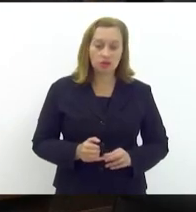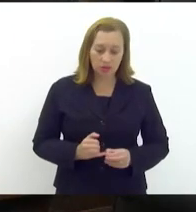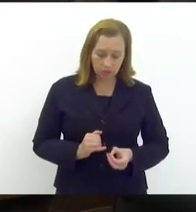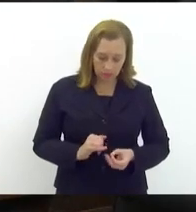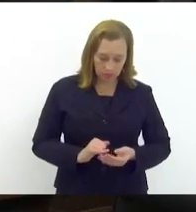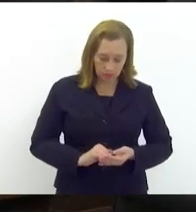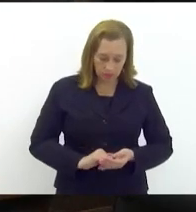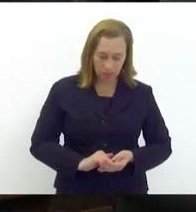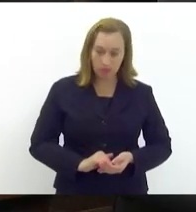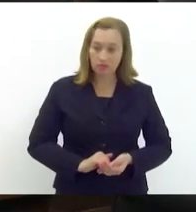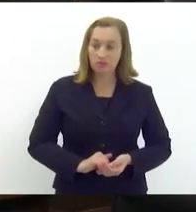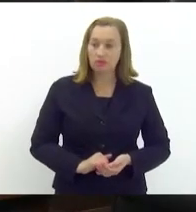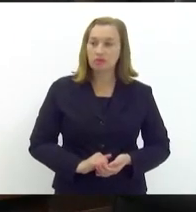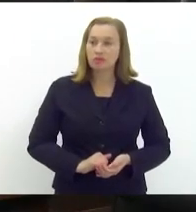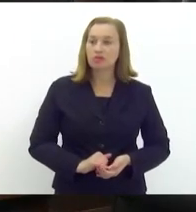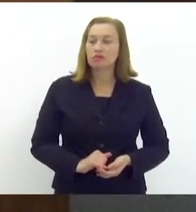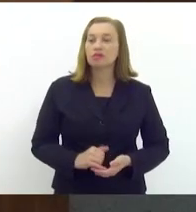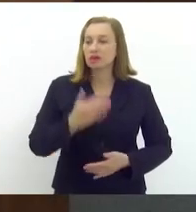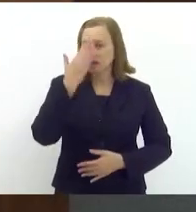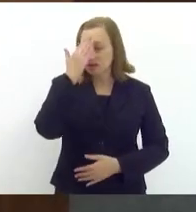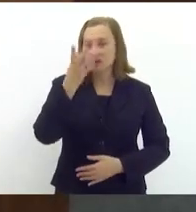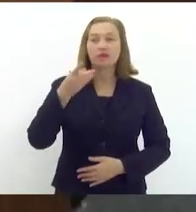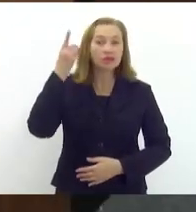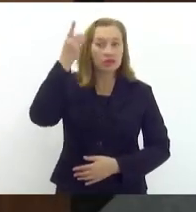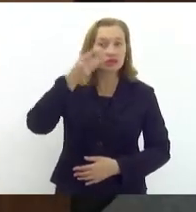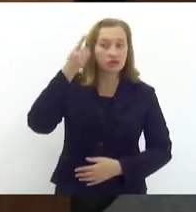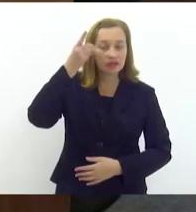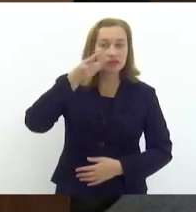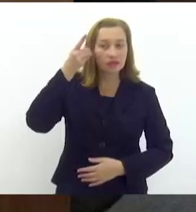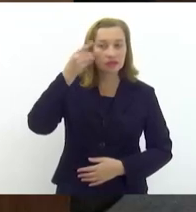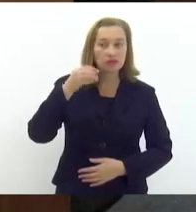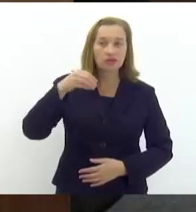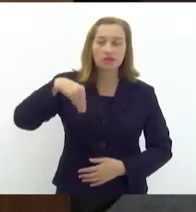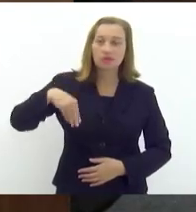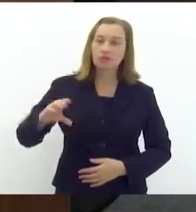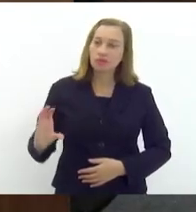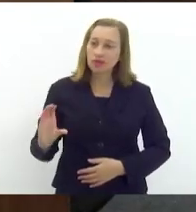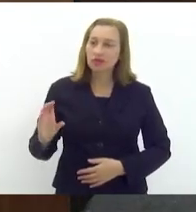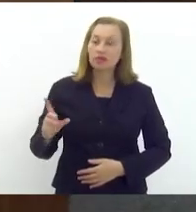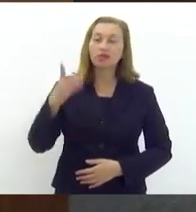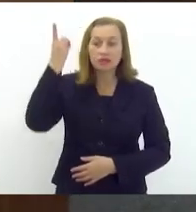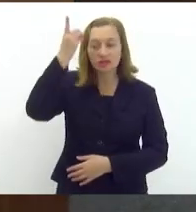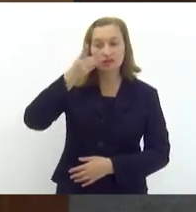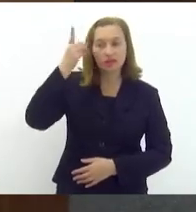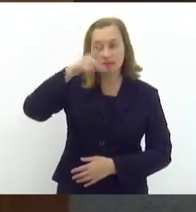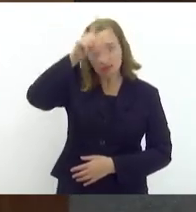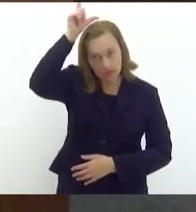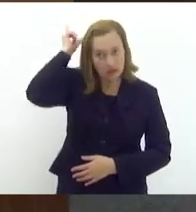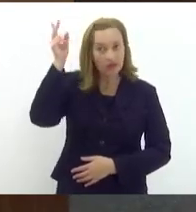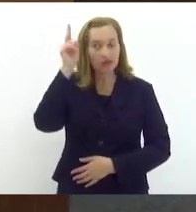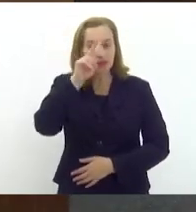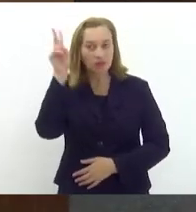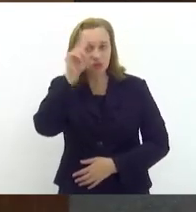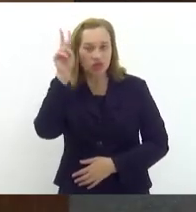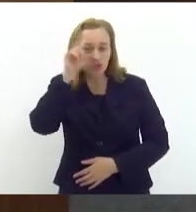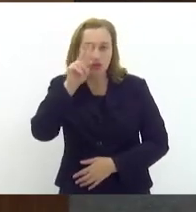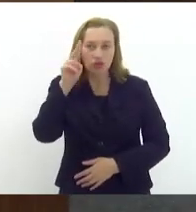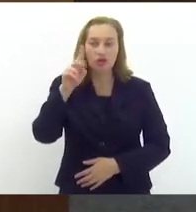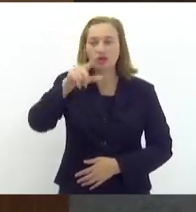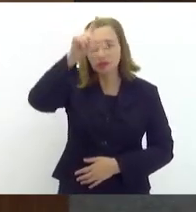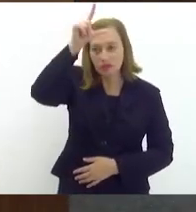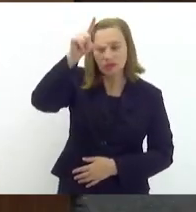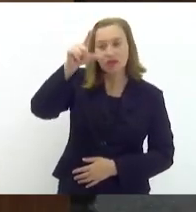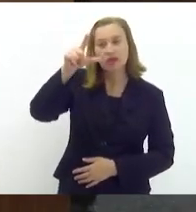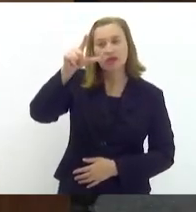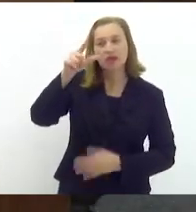apresenta agradecer ao deputado Carlos mim que é o Deputado Luiz Paulo que tem uma história em Petrópolis principalmente no distrito de Pedro